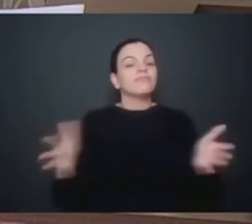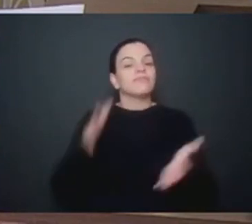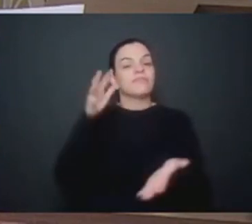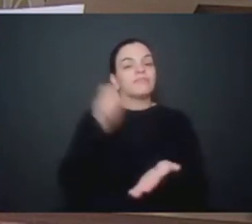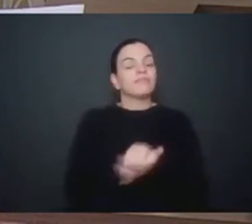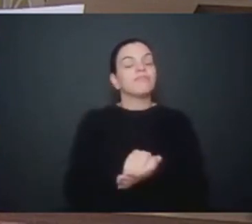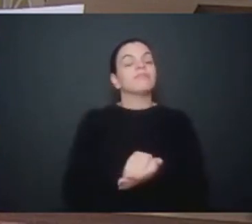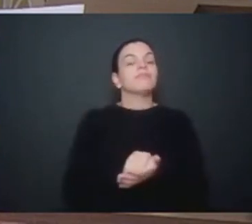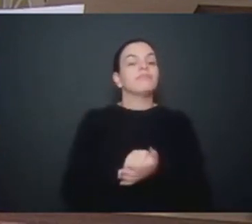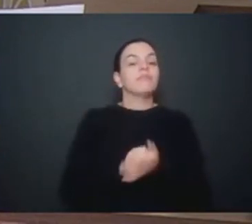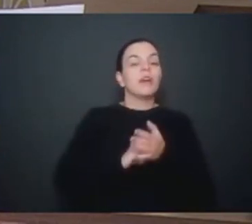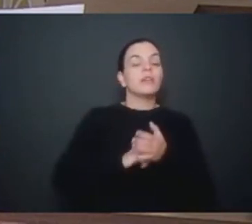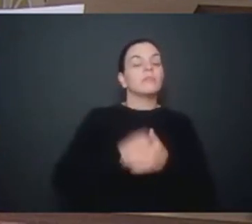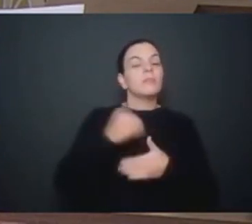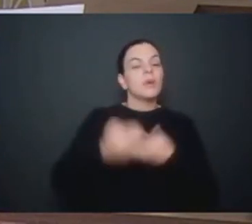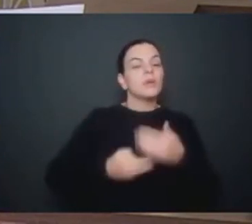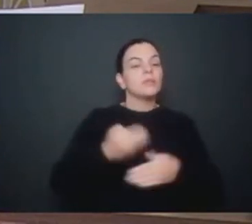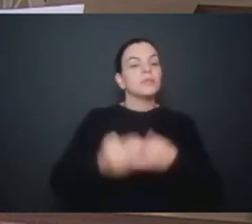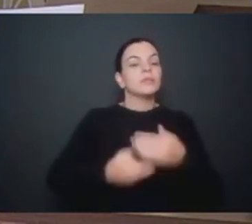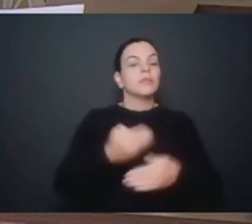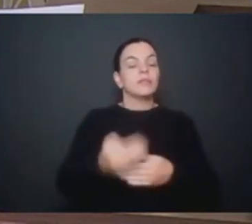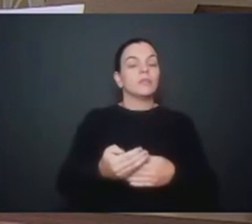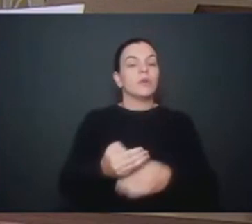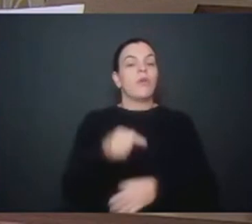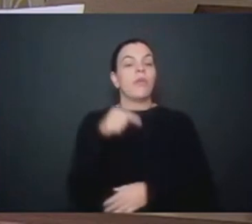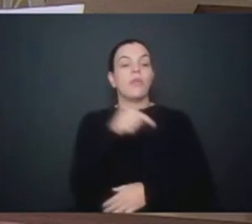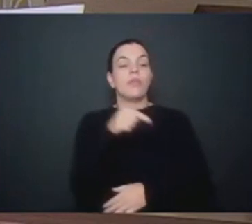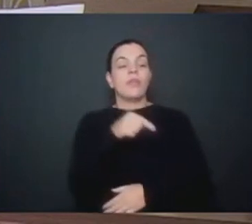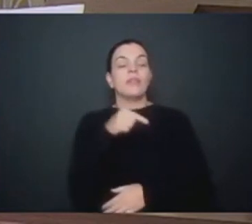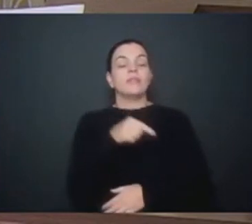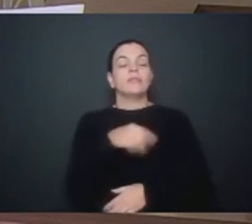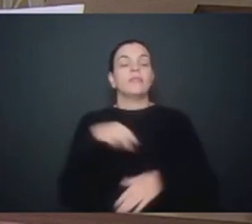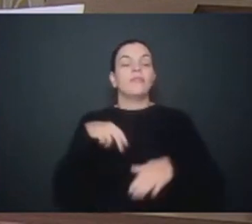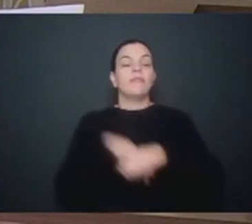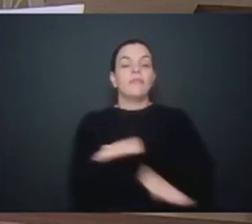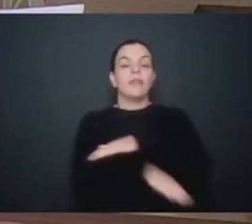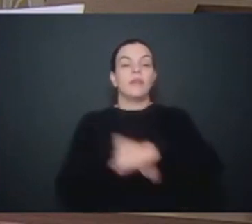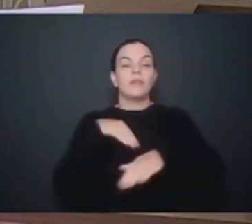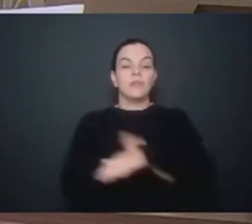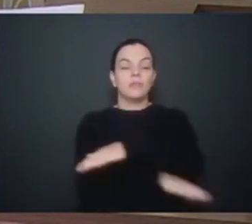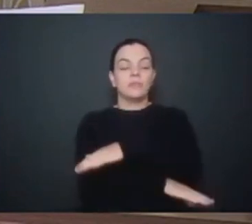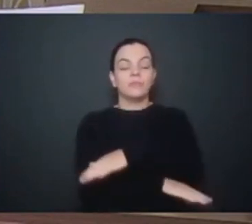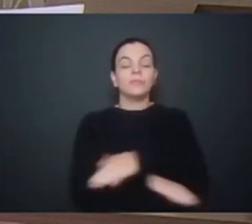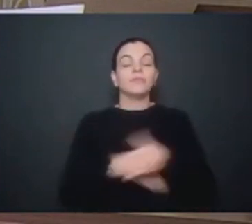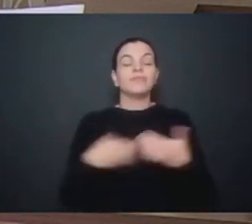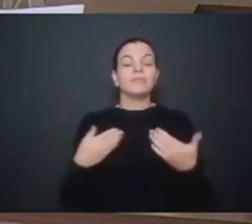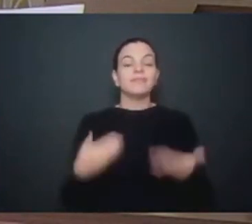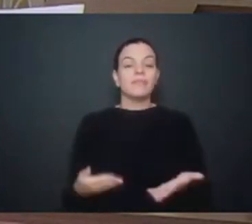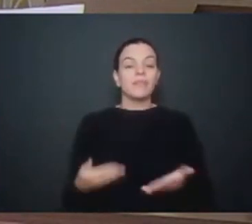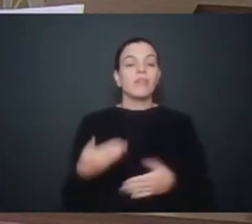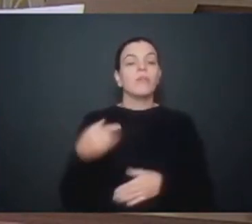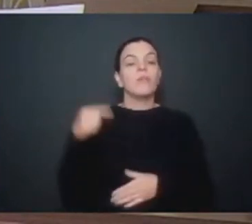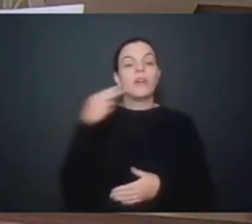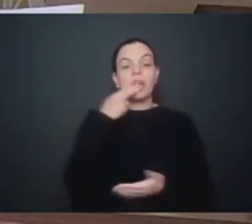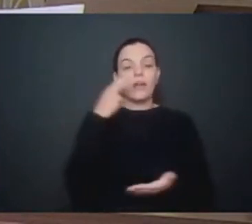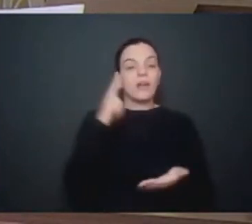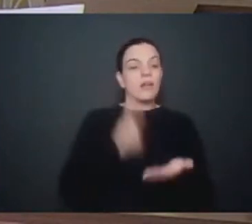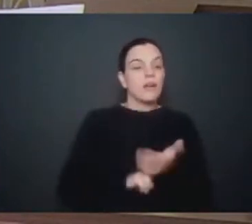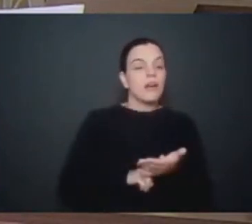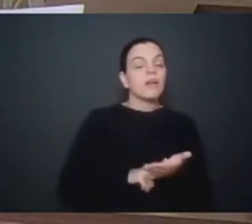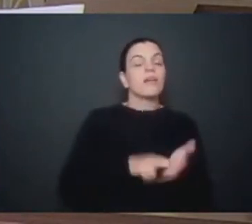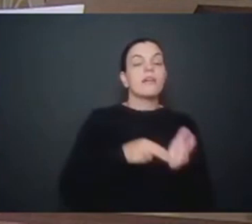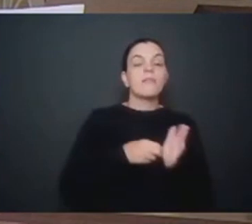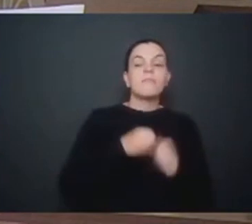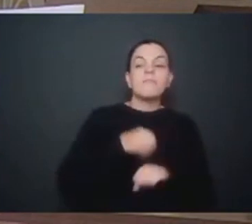ampliação da vida útil do viaduto da João Miqueleto. Sendo assim encaminhada, carta convite para 6 empresas